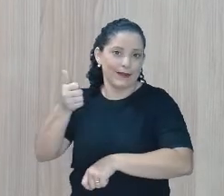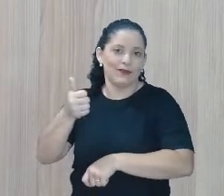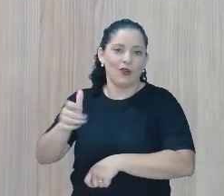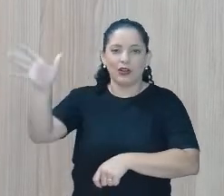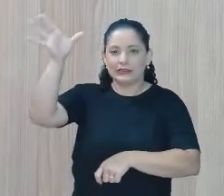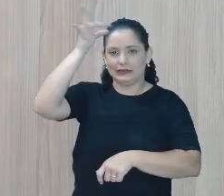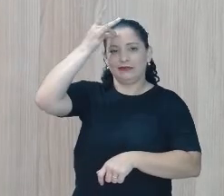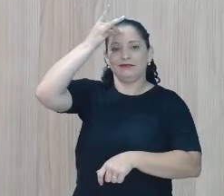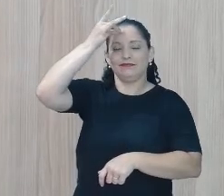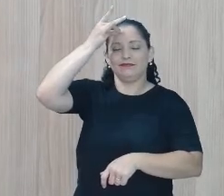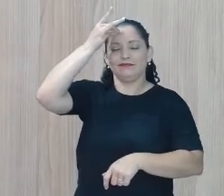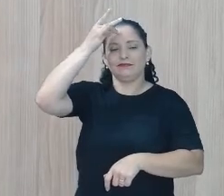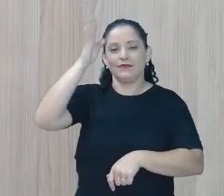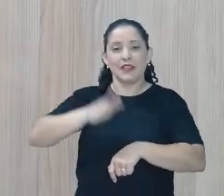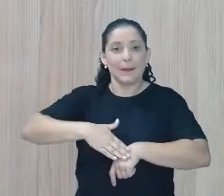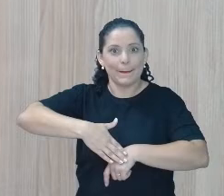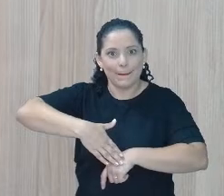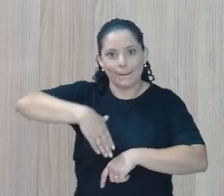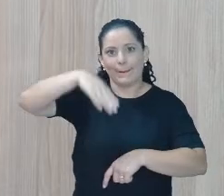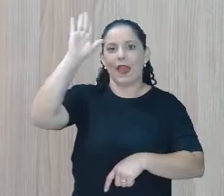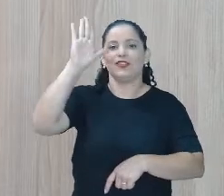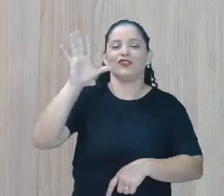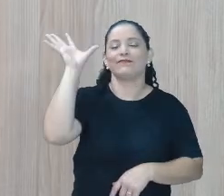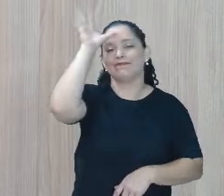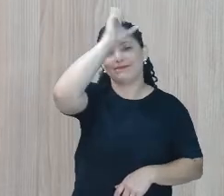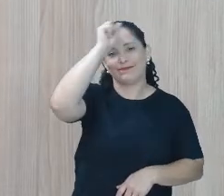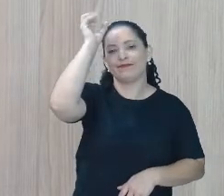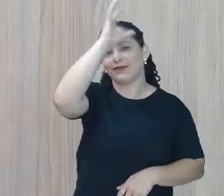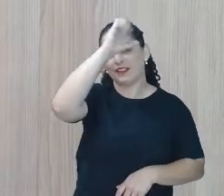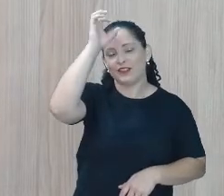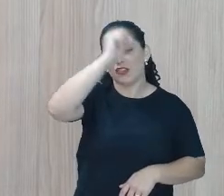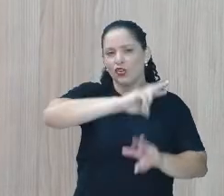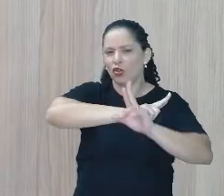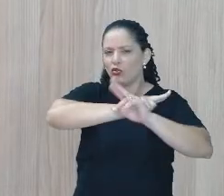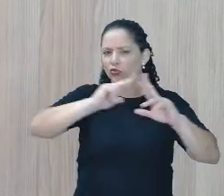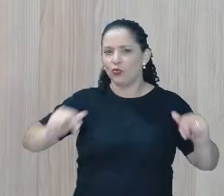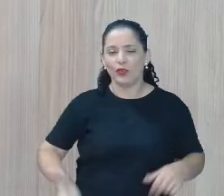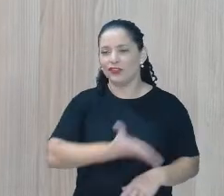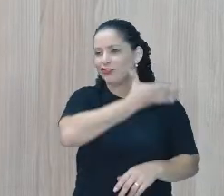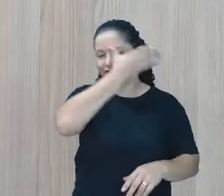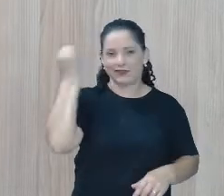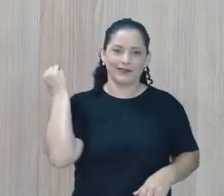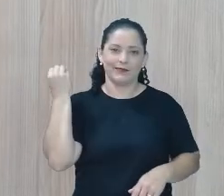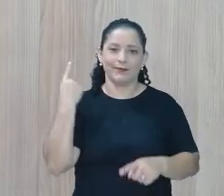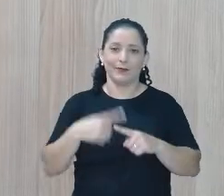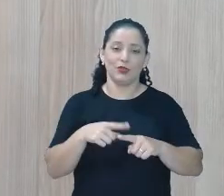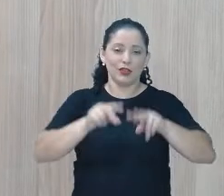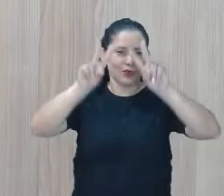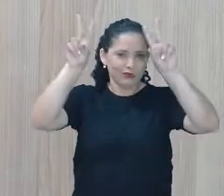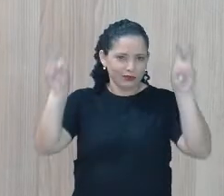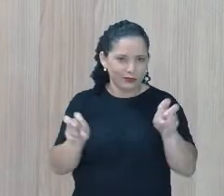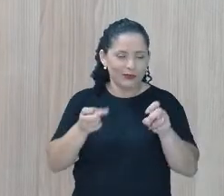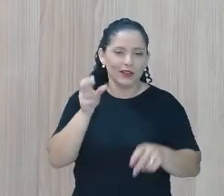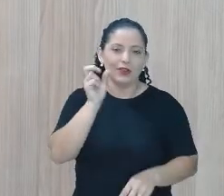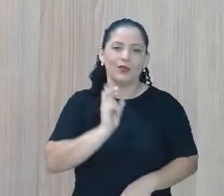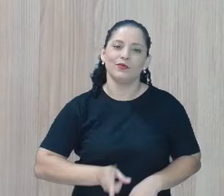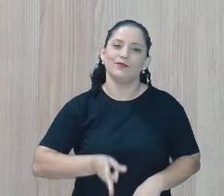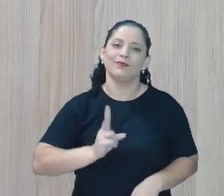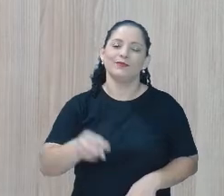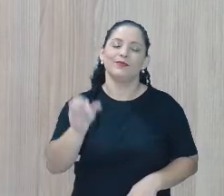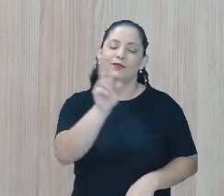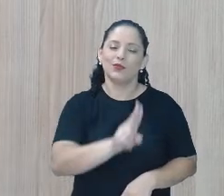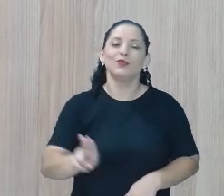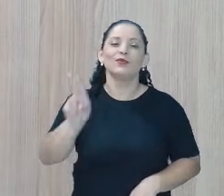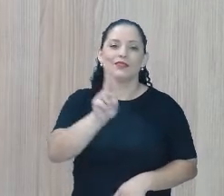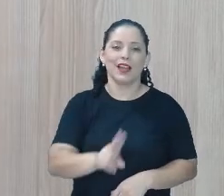vocês fizerem, mais vocês vão aprender e nunca mais vocês vão esquecer, porque esse assunto vocês vão usar durante